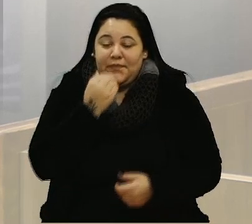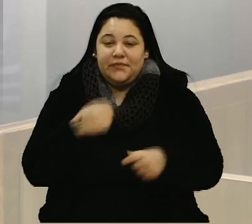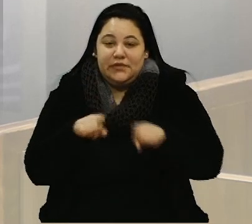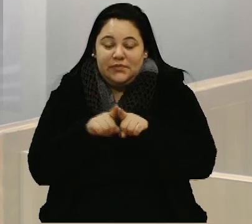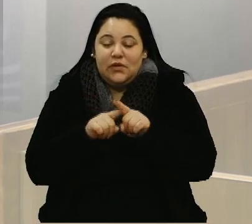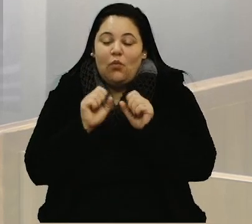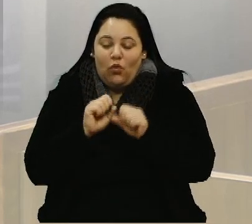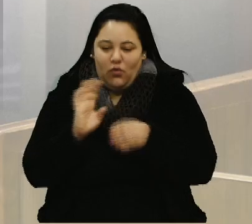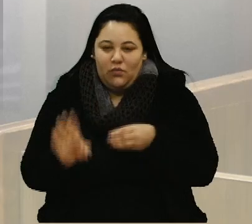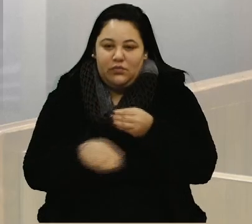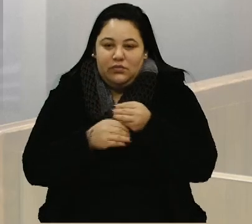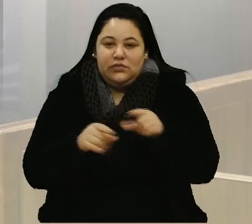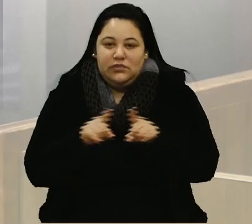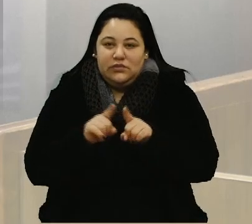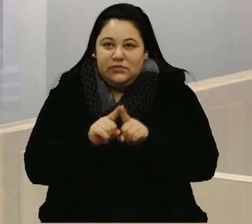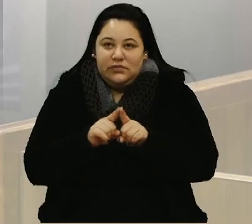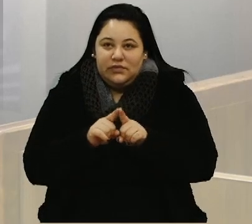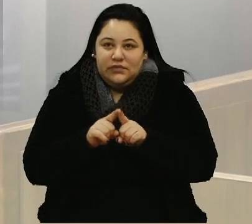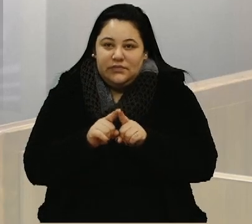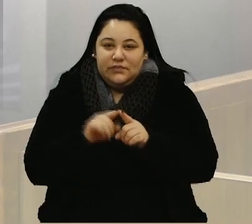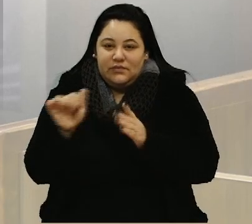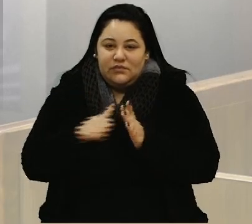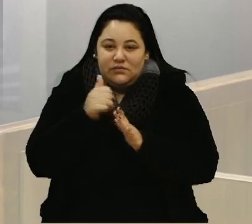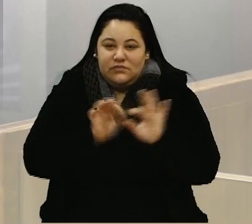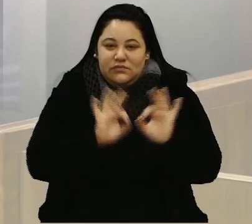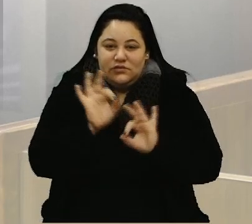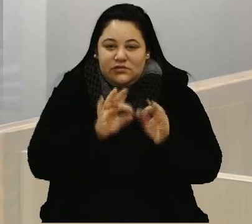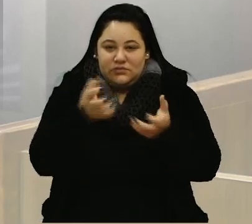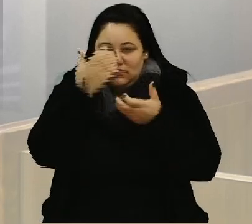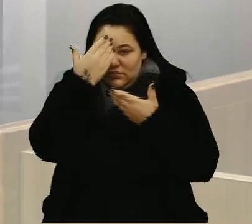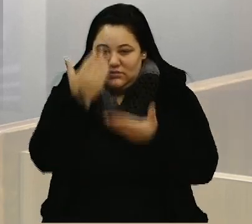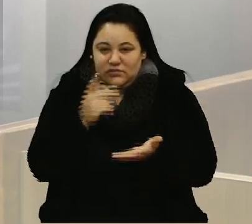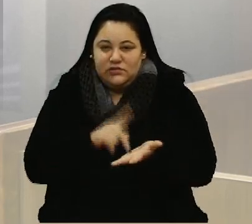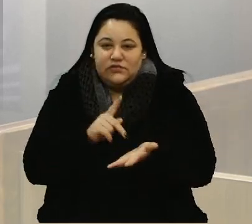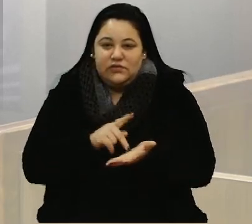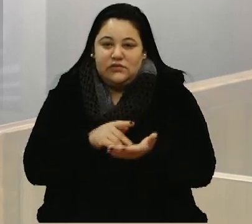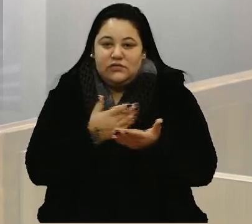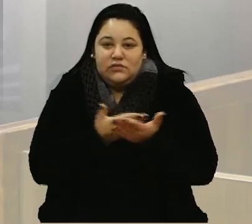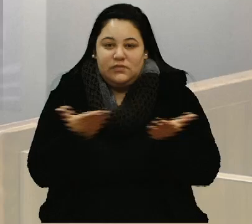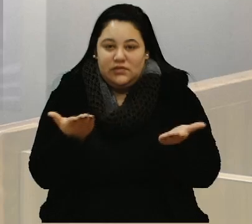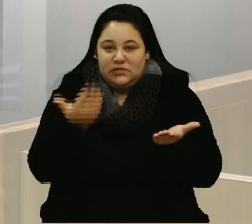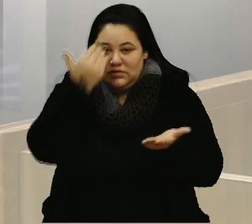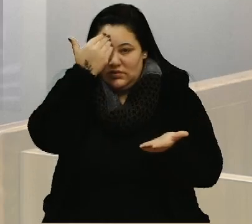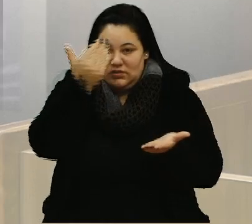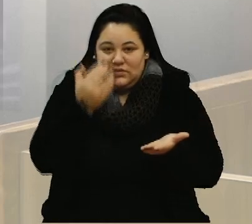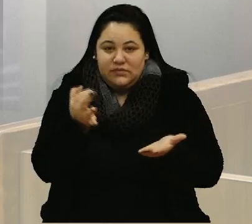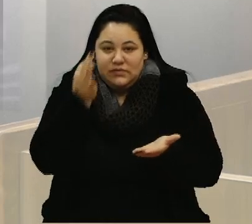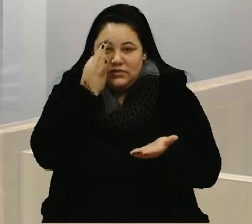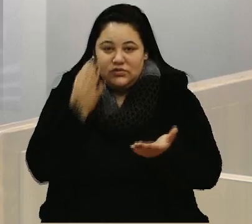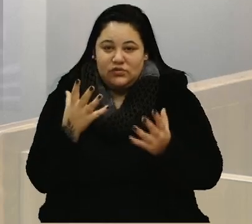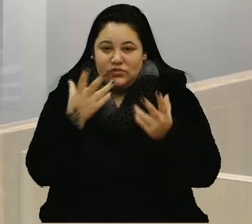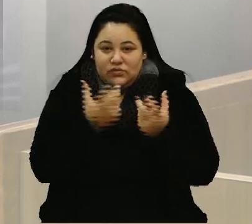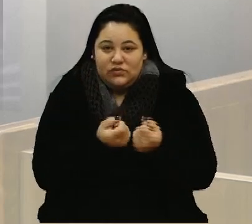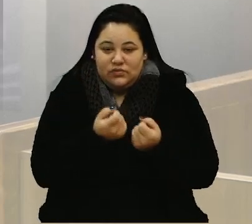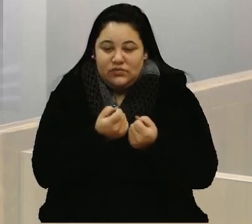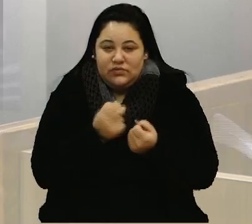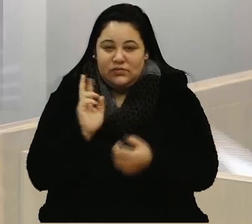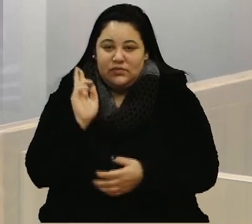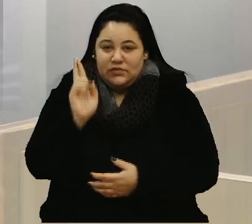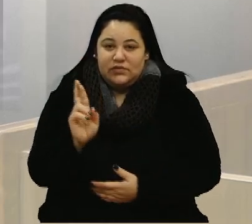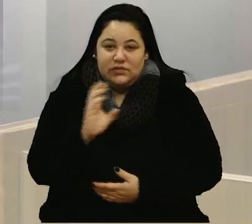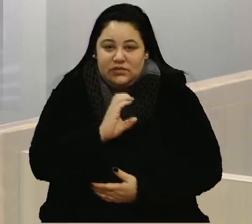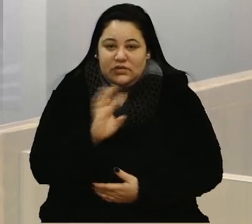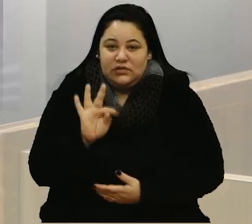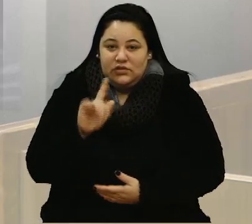somar e levar adiante esse projeto. Então quero agradecer o espaço, agradecer a presença de todos os representantes do CTG, e foi protocolado já